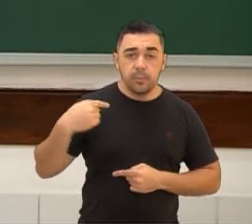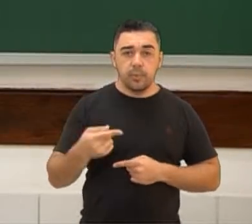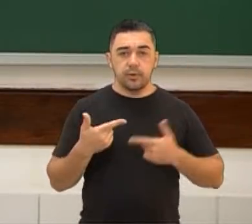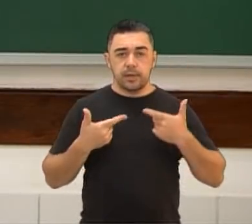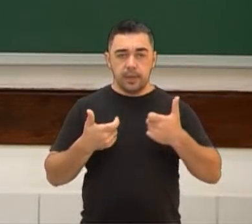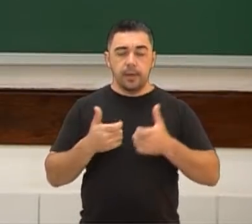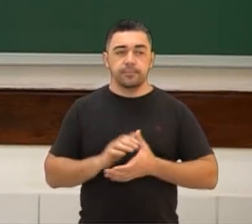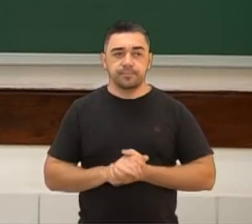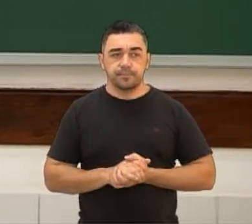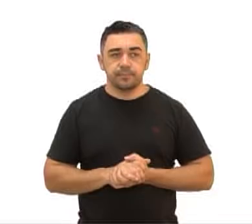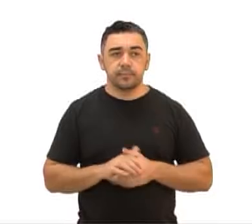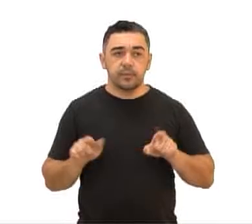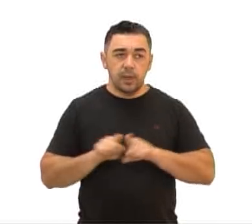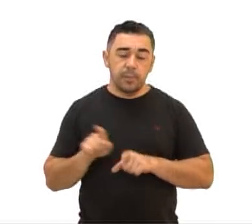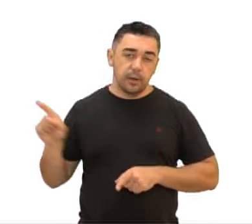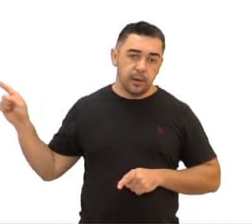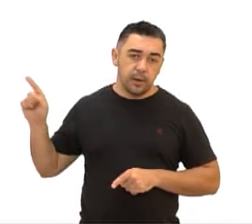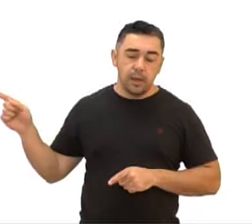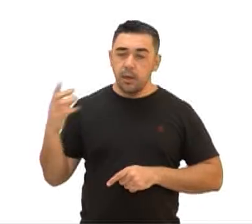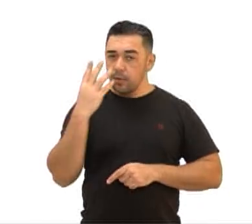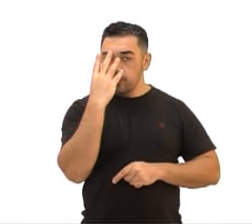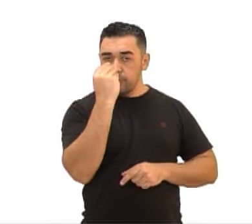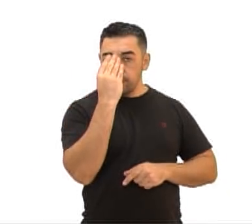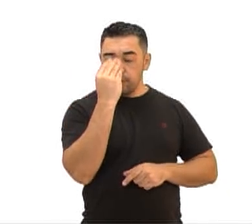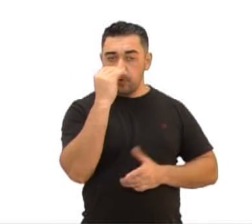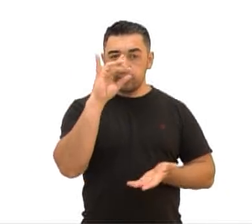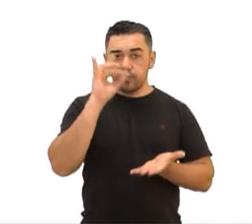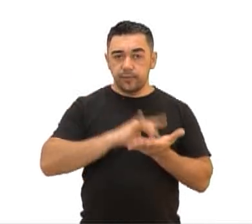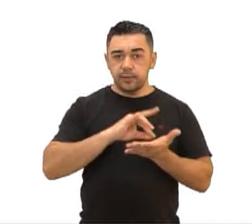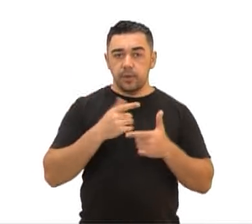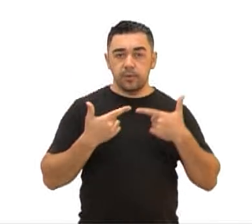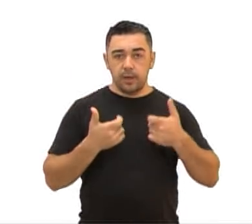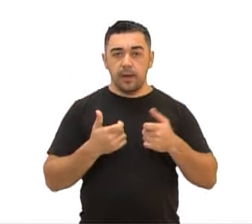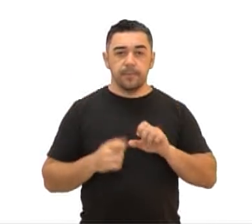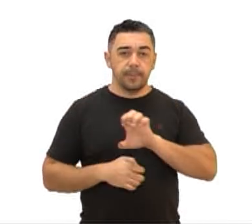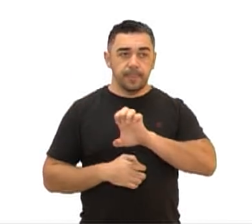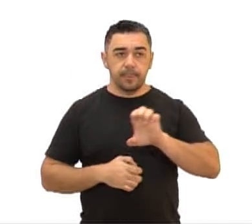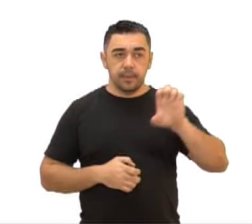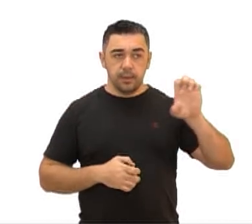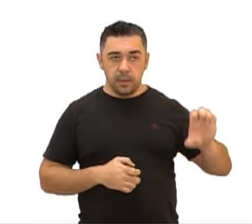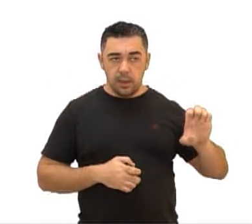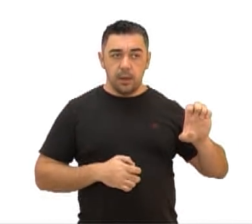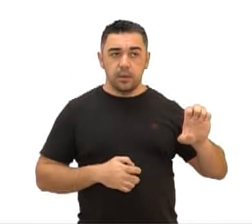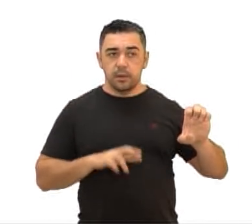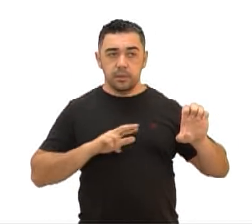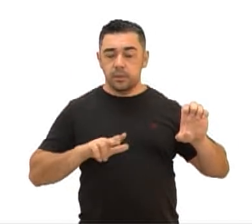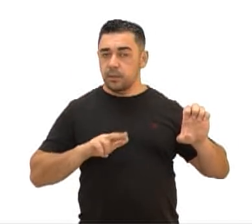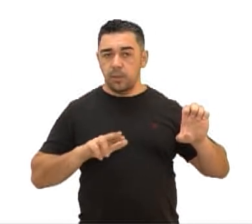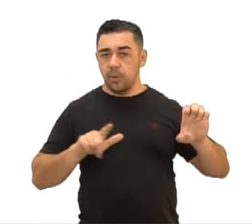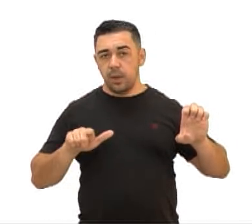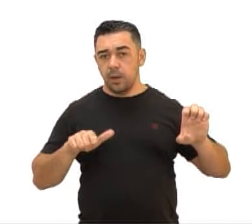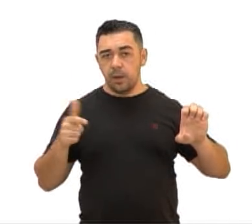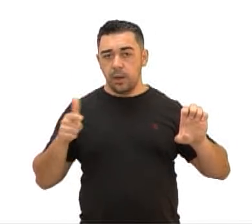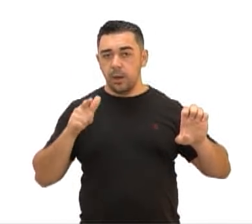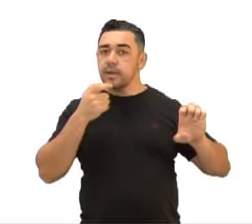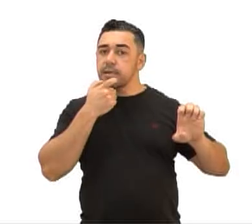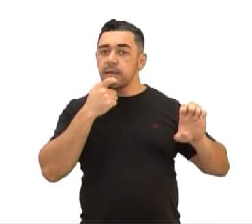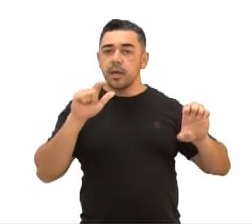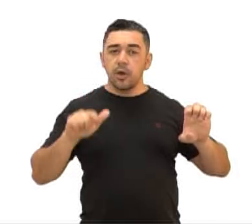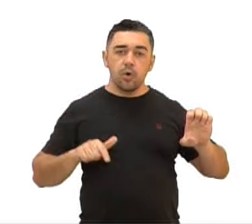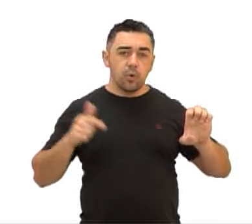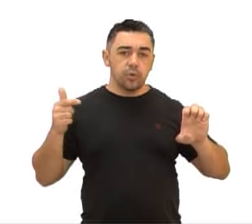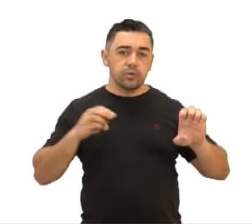pós-guerra. Está aqui também a foto oficial da guerra. Do lado esquerdo, não é mais Winston Churchill, é